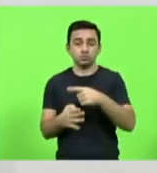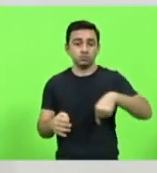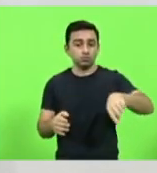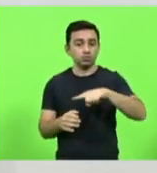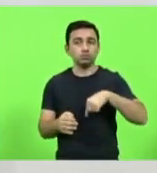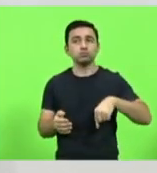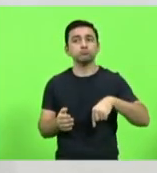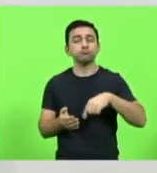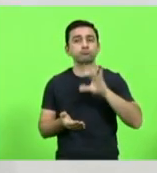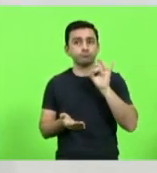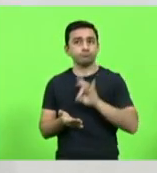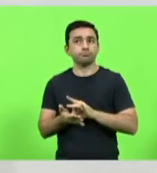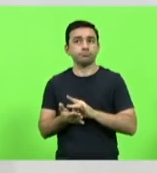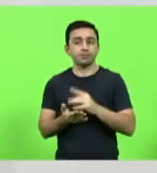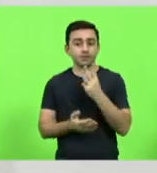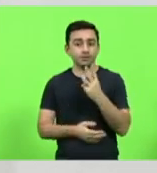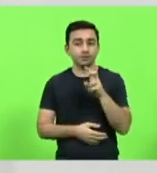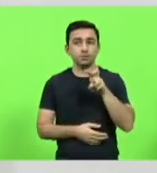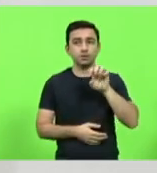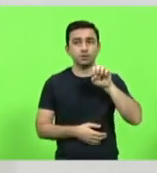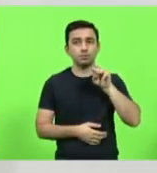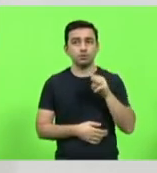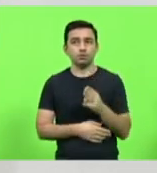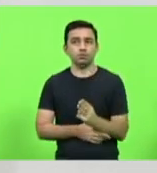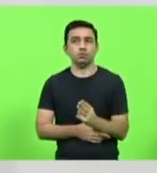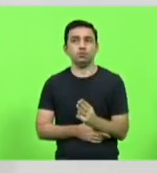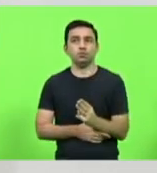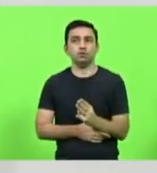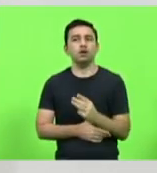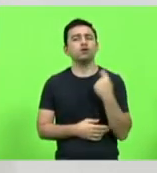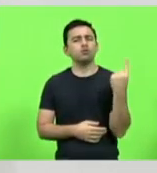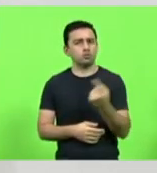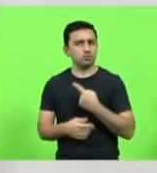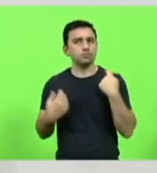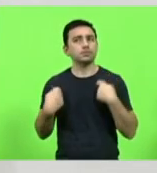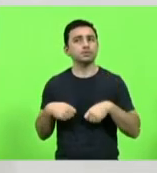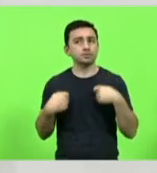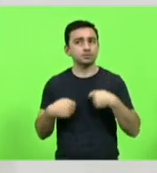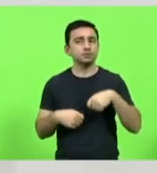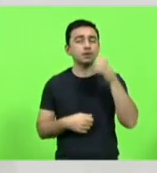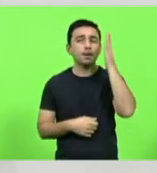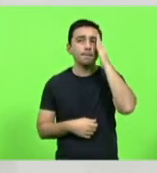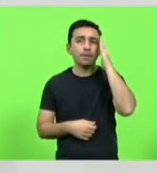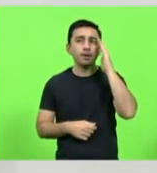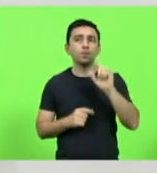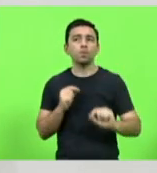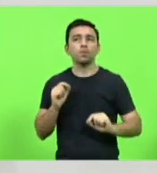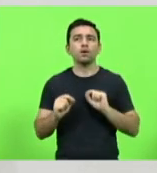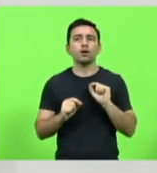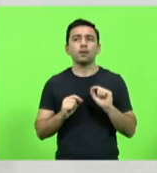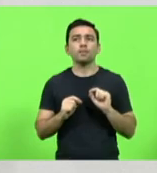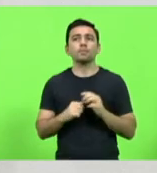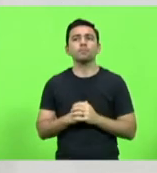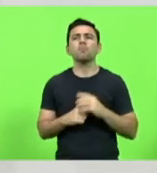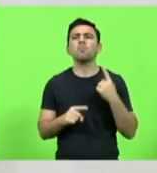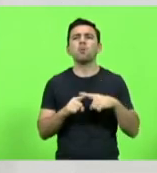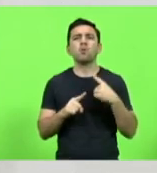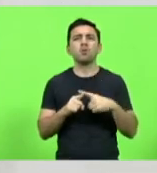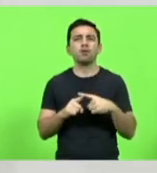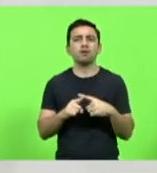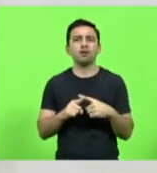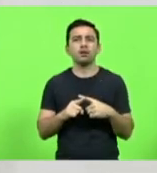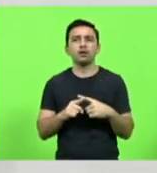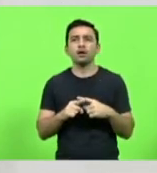350 milhões. O que a gente precisa saber é do porquê disso e quando